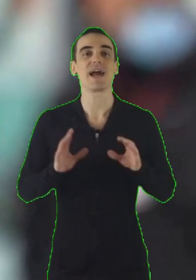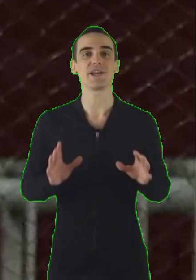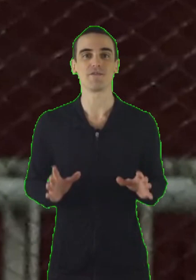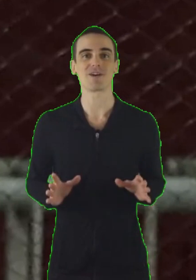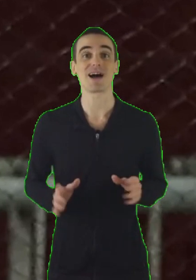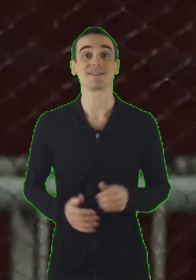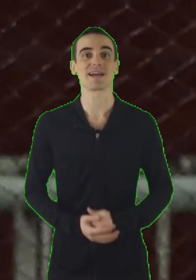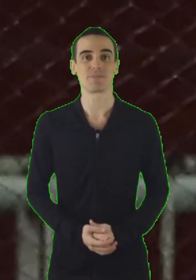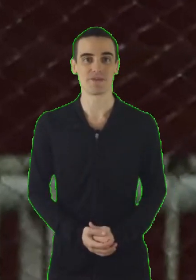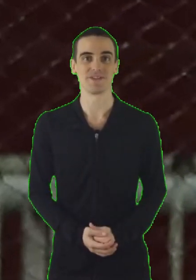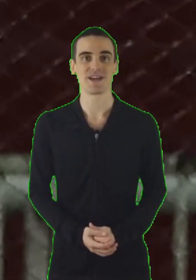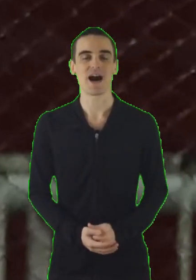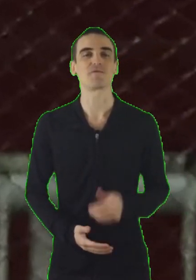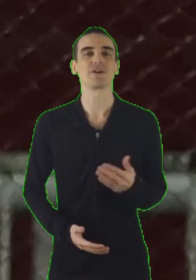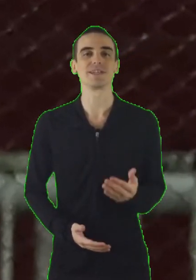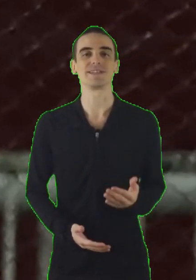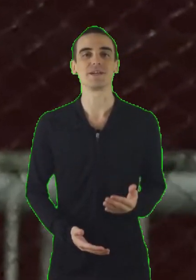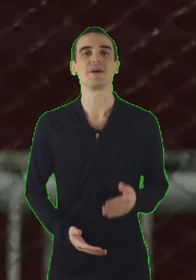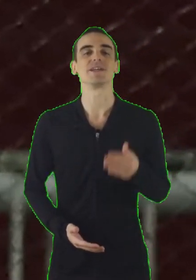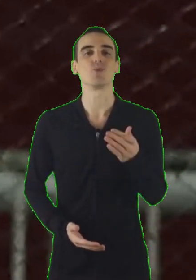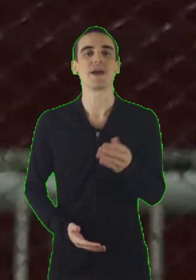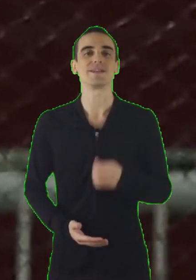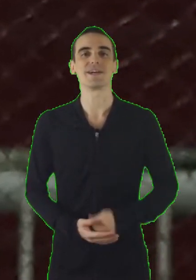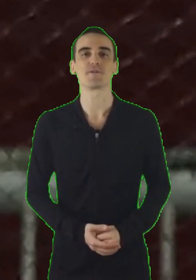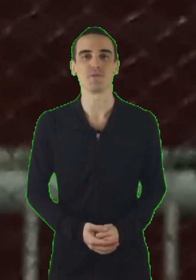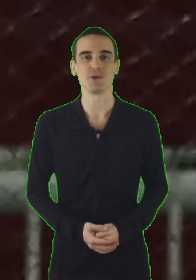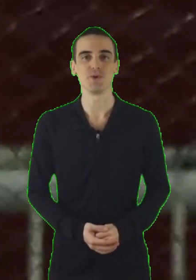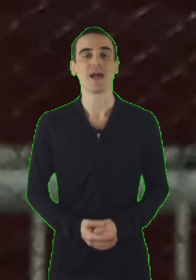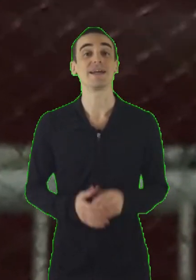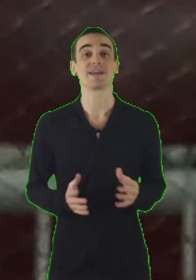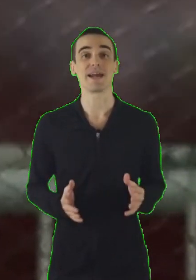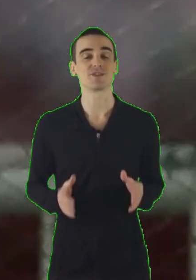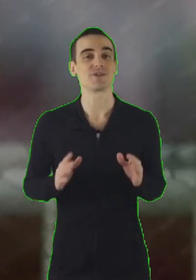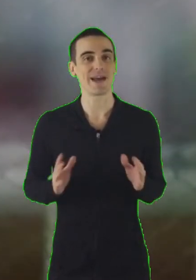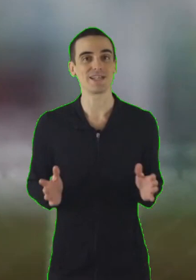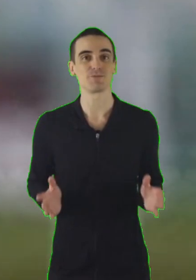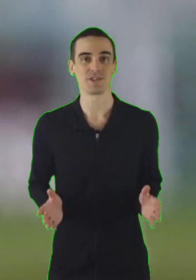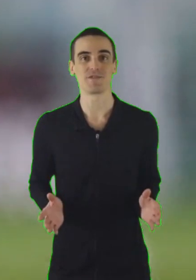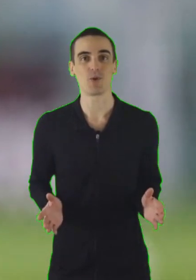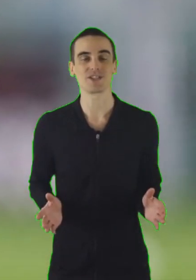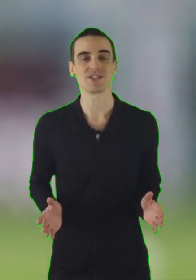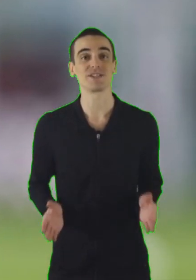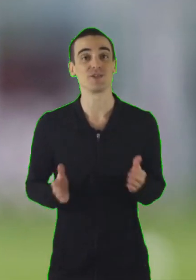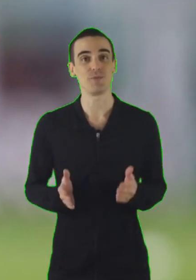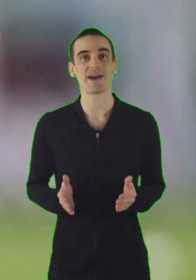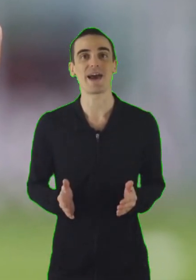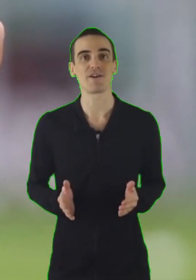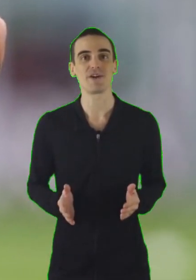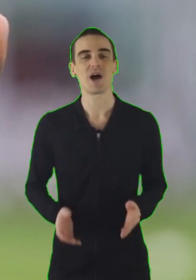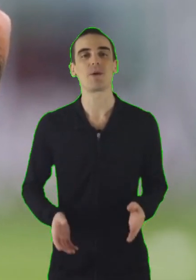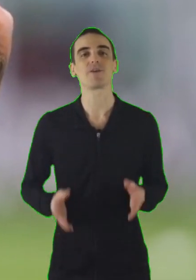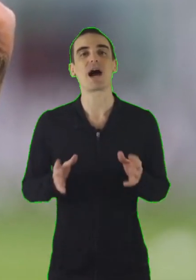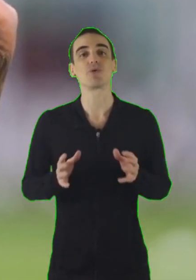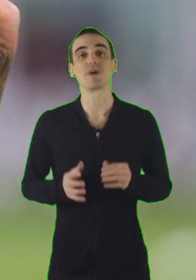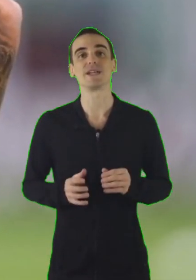europeu. E aí, torcedor? Na sua opinião, Caio Jorge seria um bom reforço para o Cabuloso ou não? Deixe sua